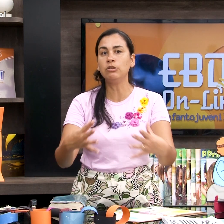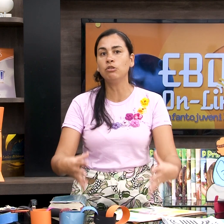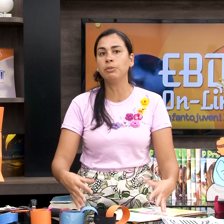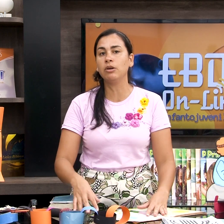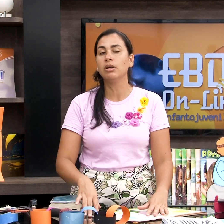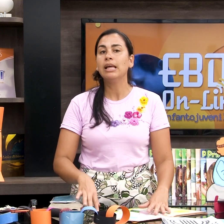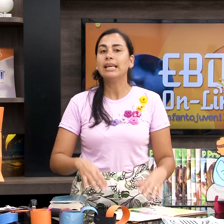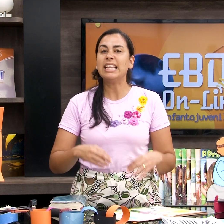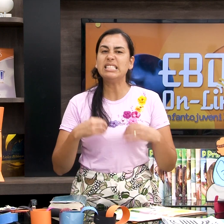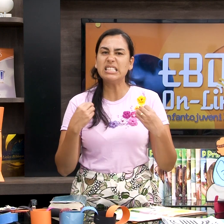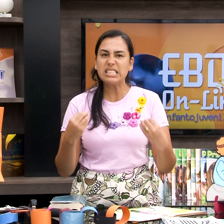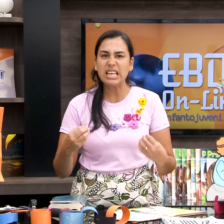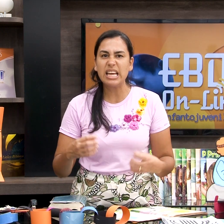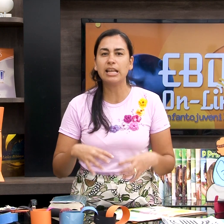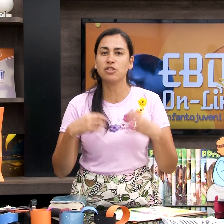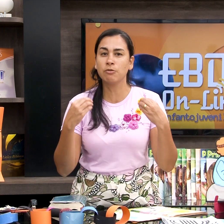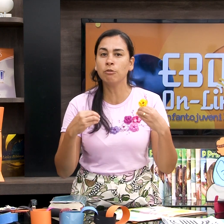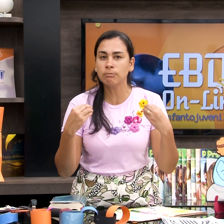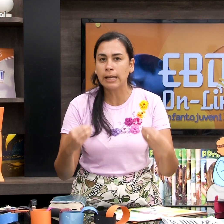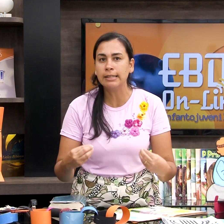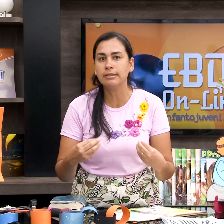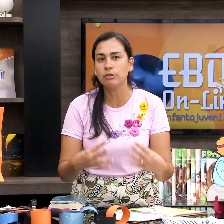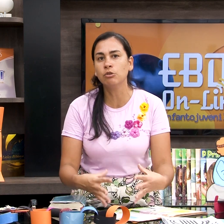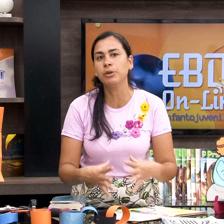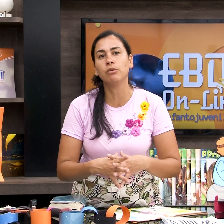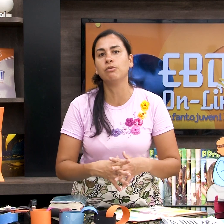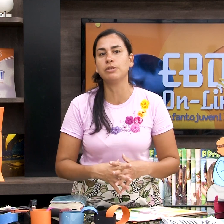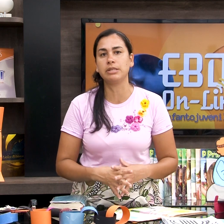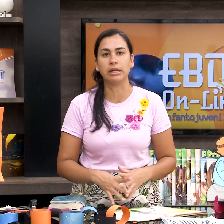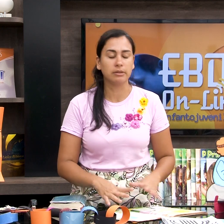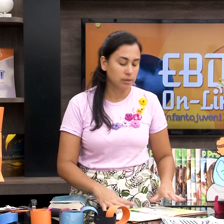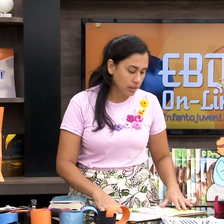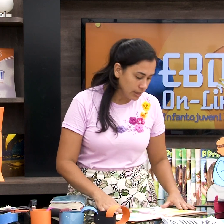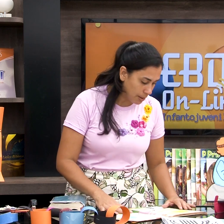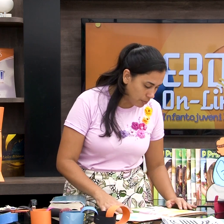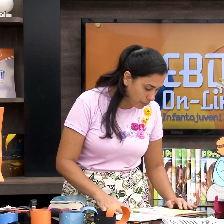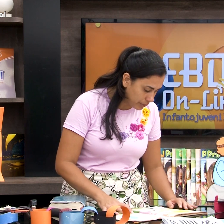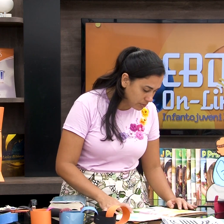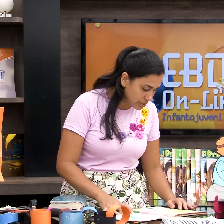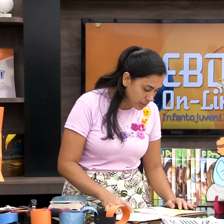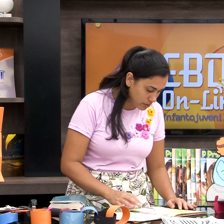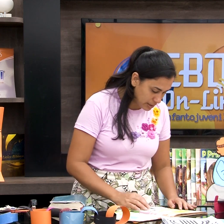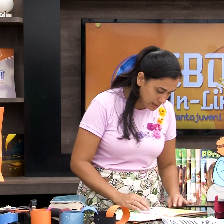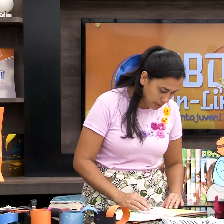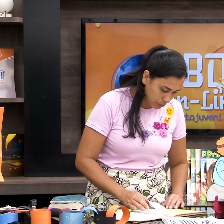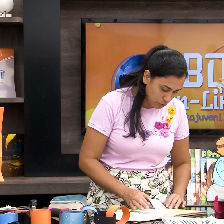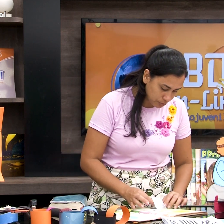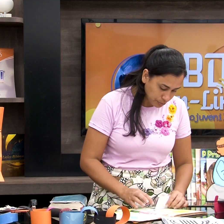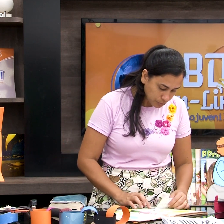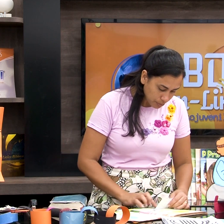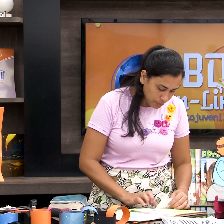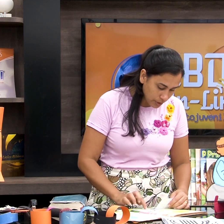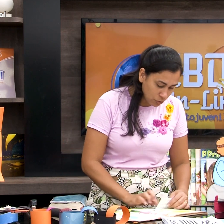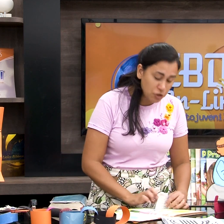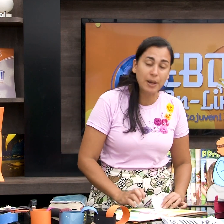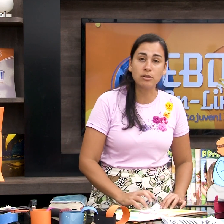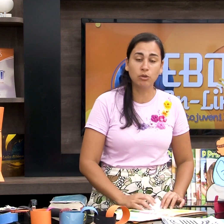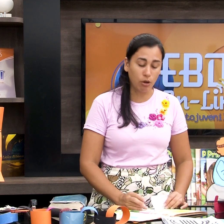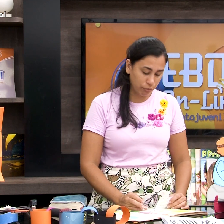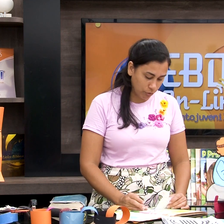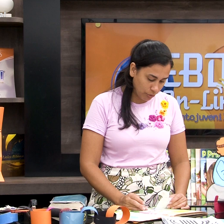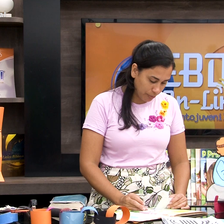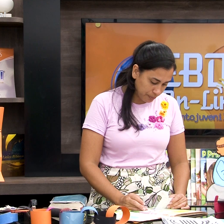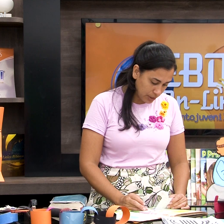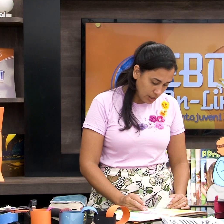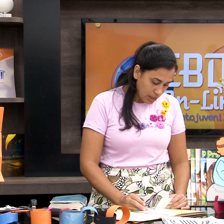dias, mas só tem no domingo. Que eles anseiem, que eles tenham vontade de estar no domingo com você. Tá bom? Então, sejam exemplos. No espaço